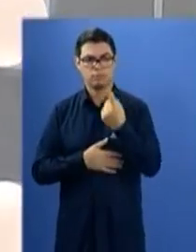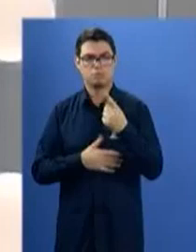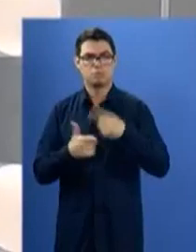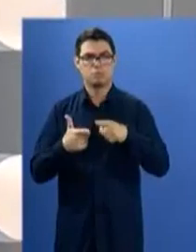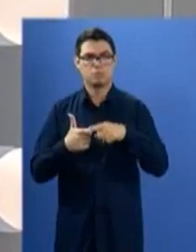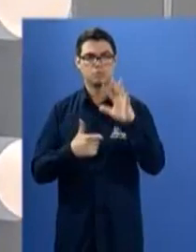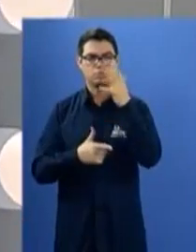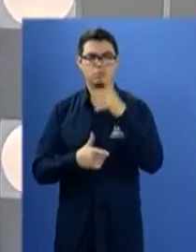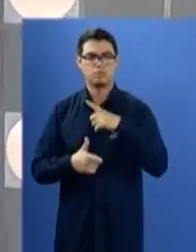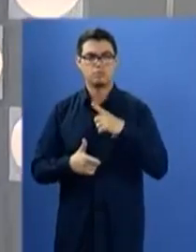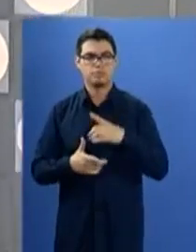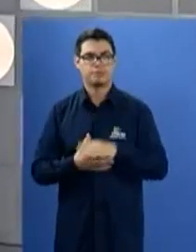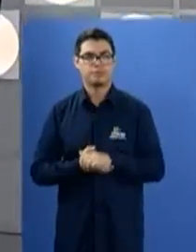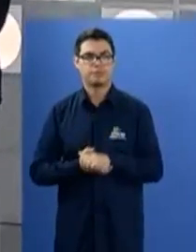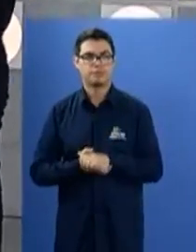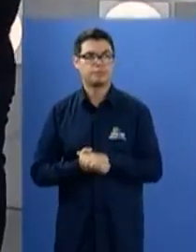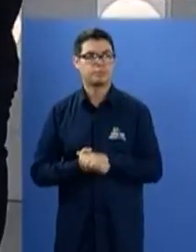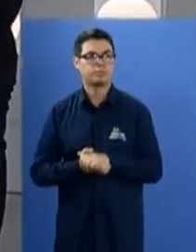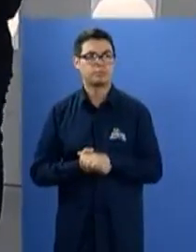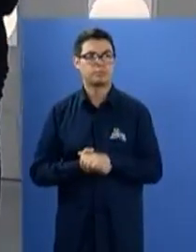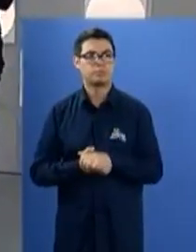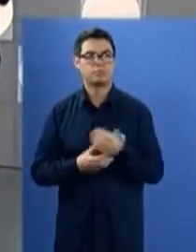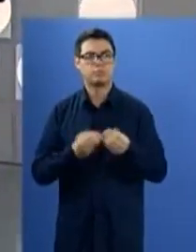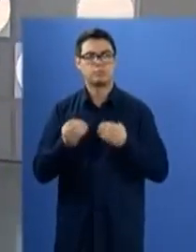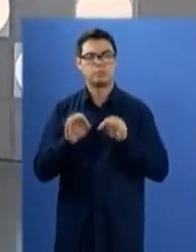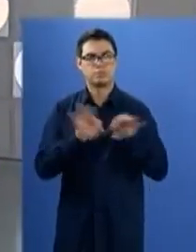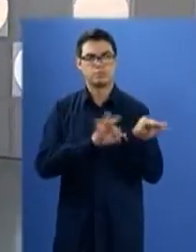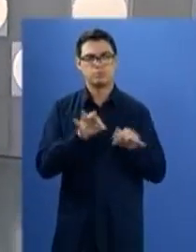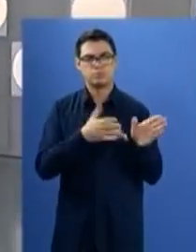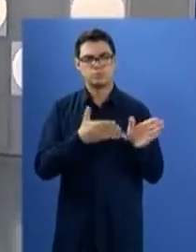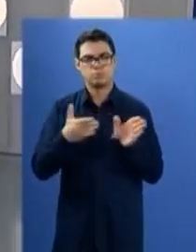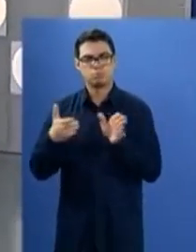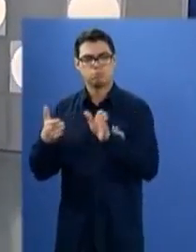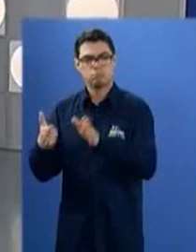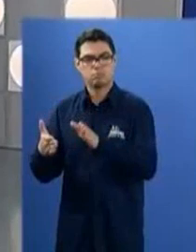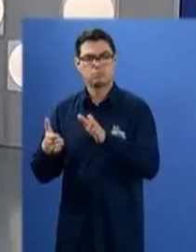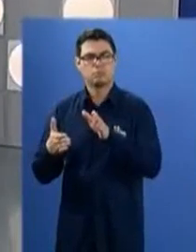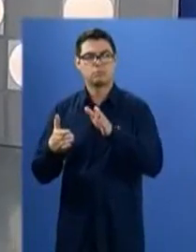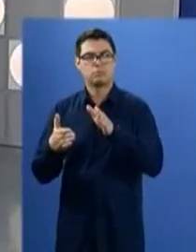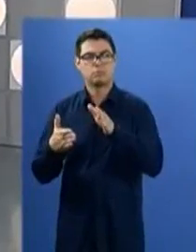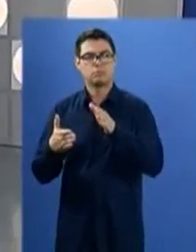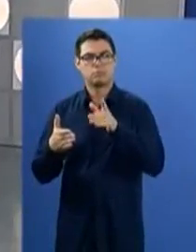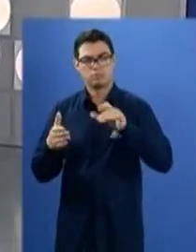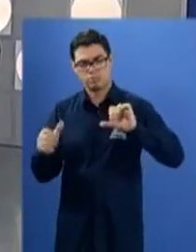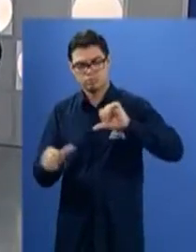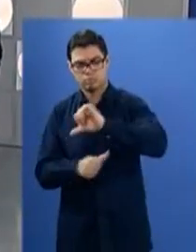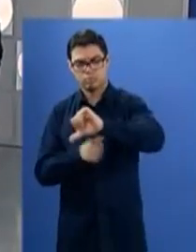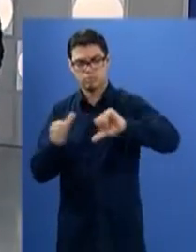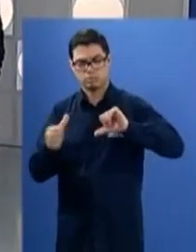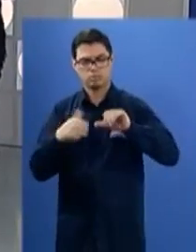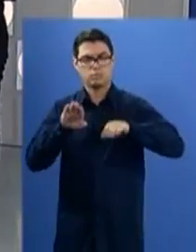Esse seria mais ou menos um esquema macro de um processo de transformação e das variáveis do processo.